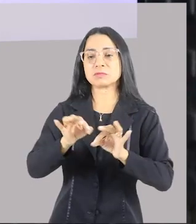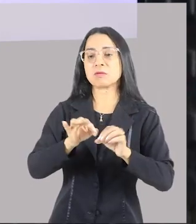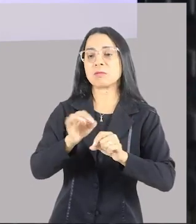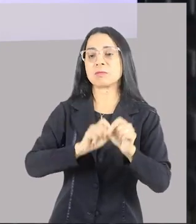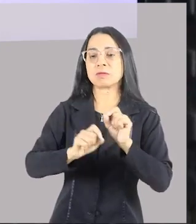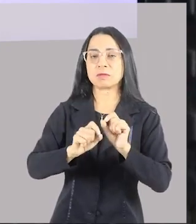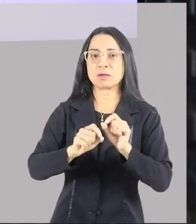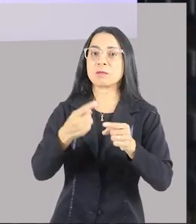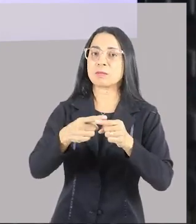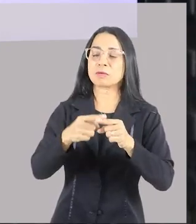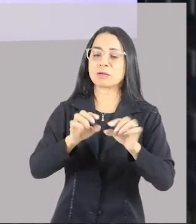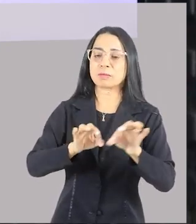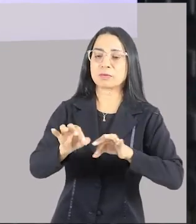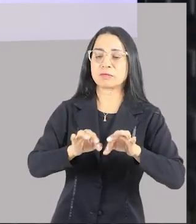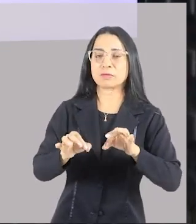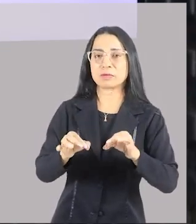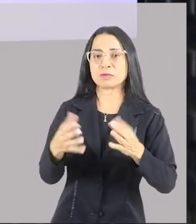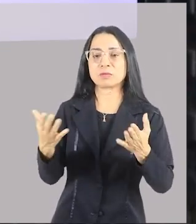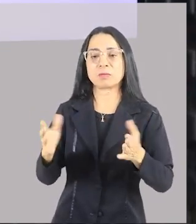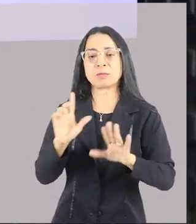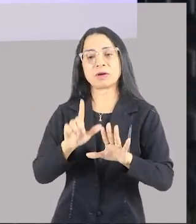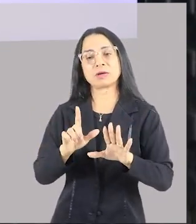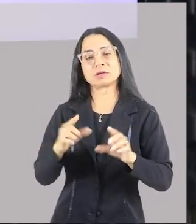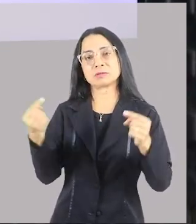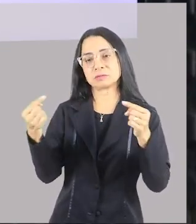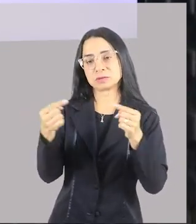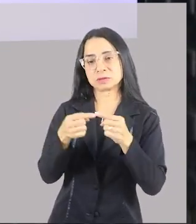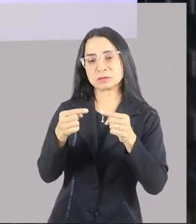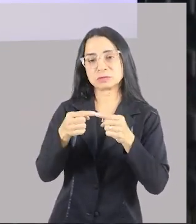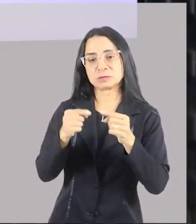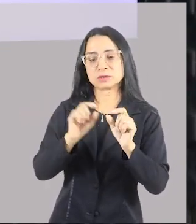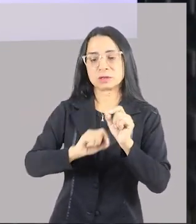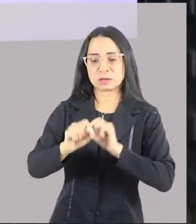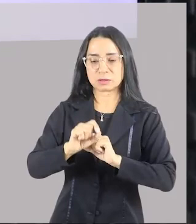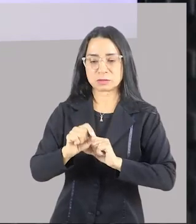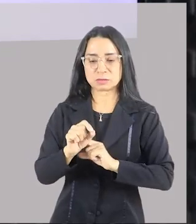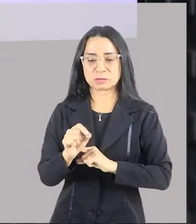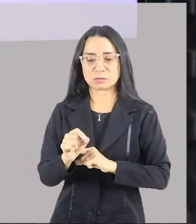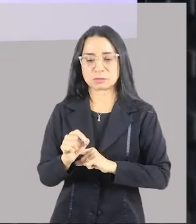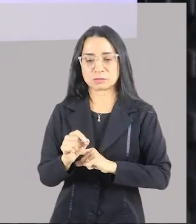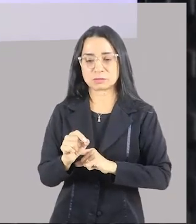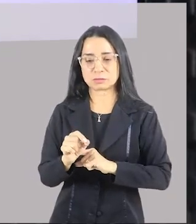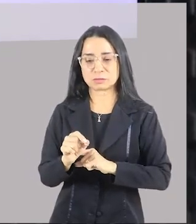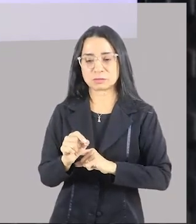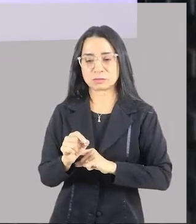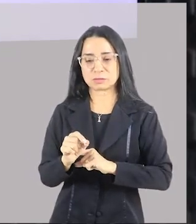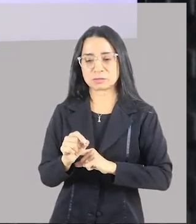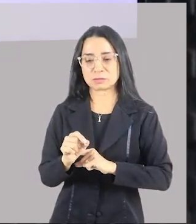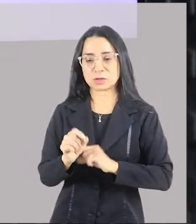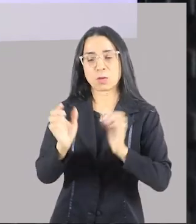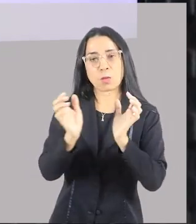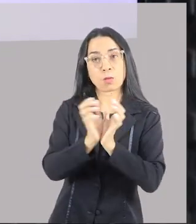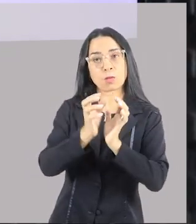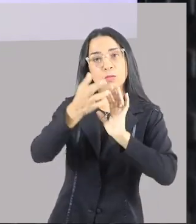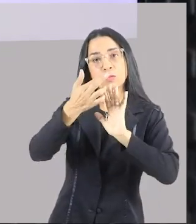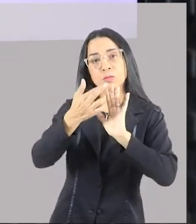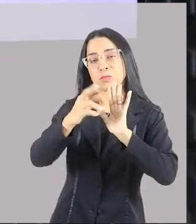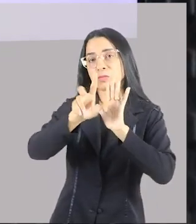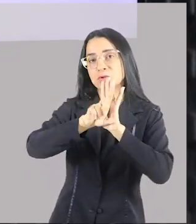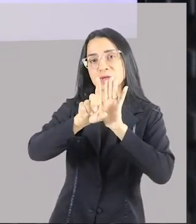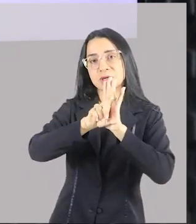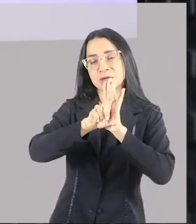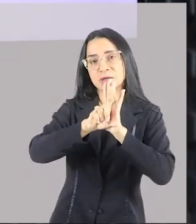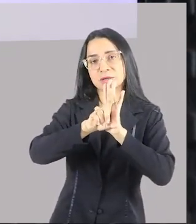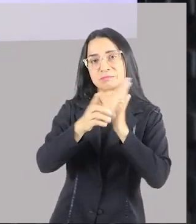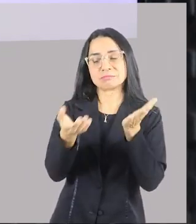ele encontra-se em desconformidade com o ordenamento jurídico, ou seja, ele está ilegal,